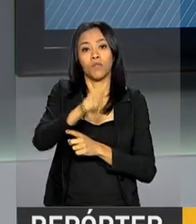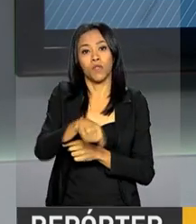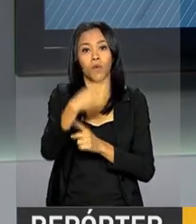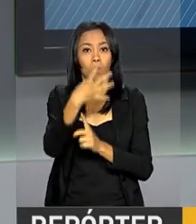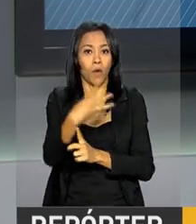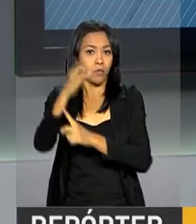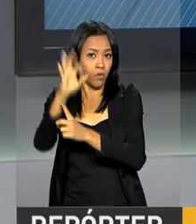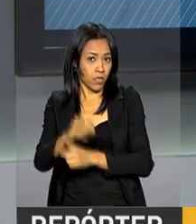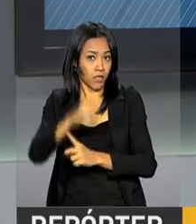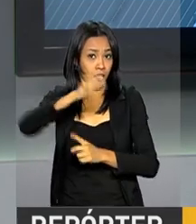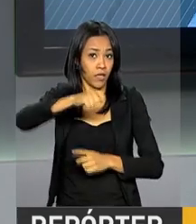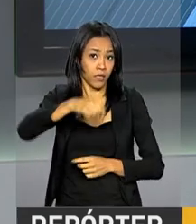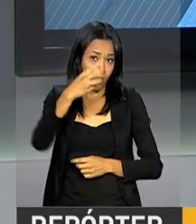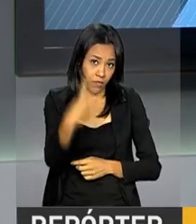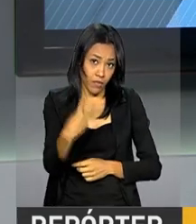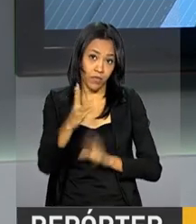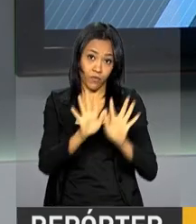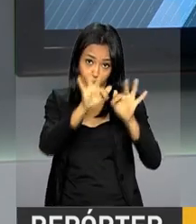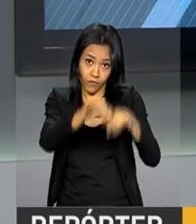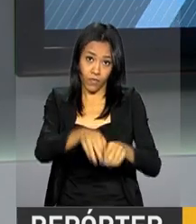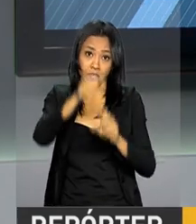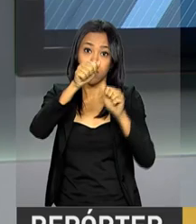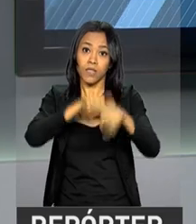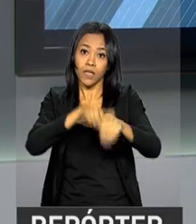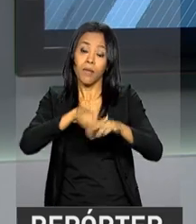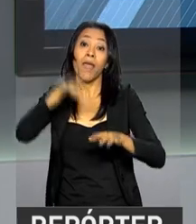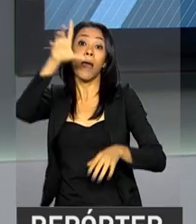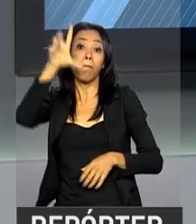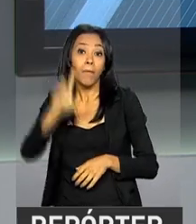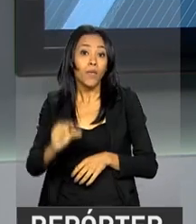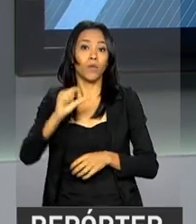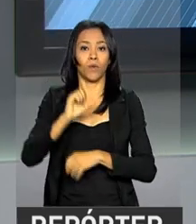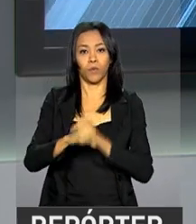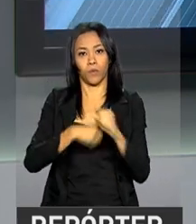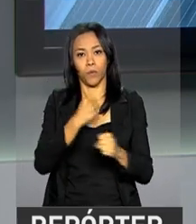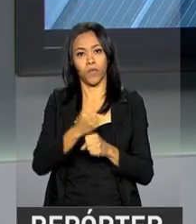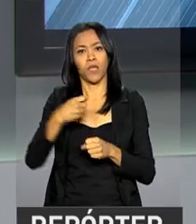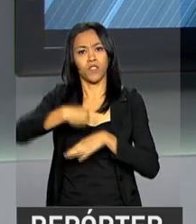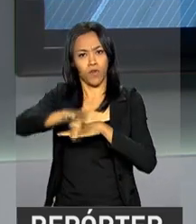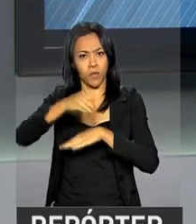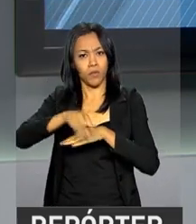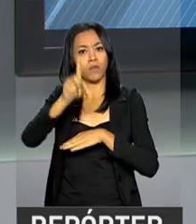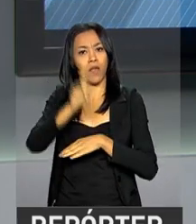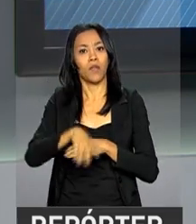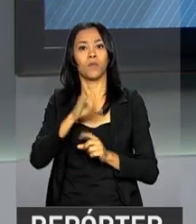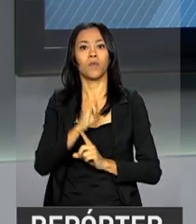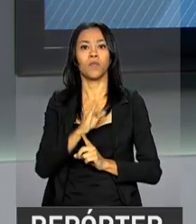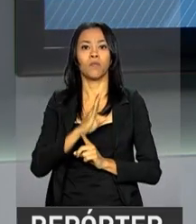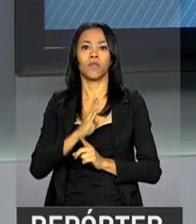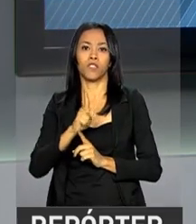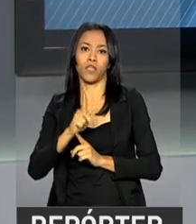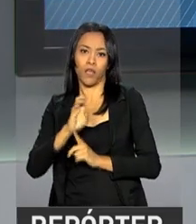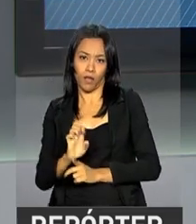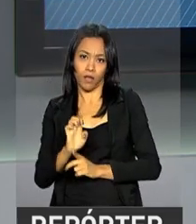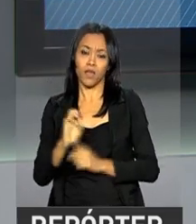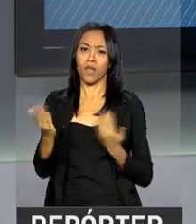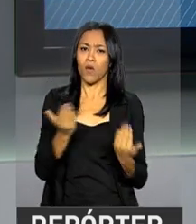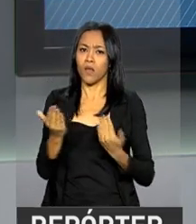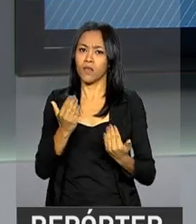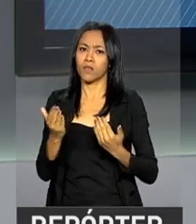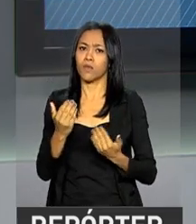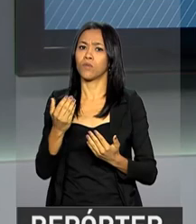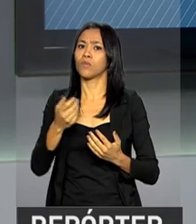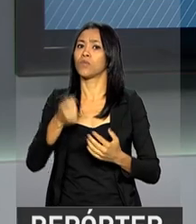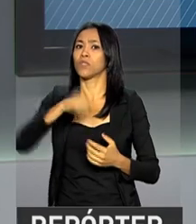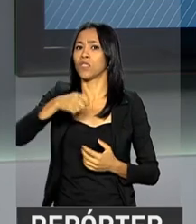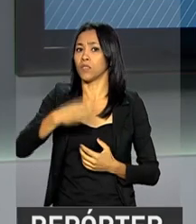no trimestre encerrado em setembro é a menor taxa do ano os dados são do ibge em relação ao trimestre anterior encerrado em